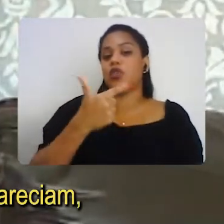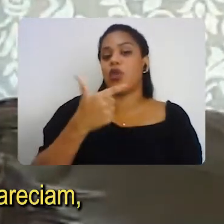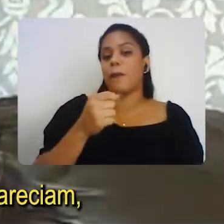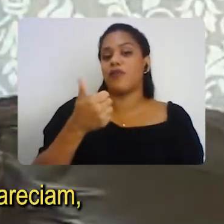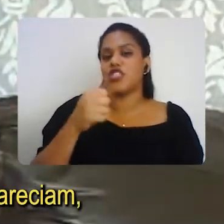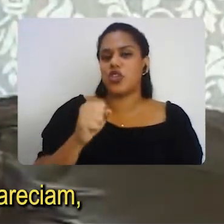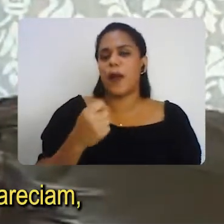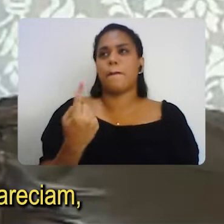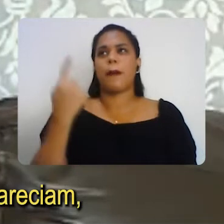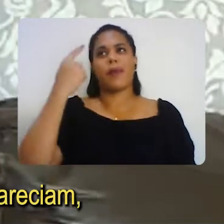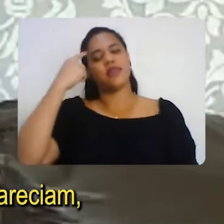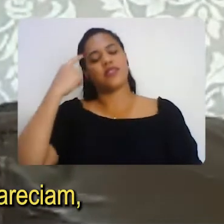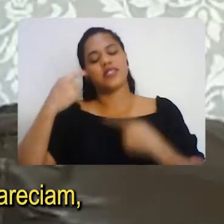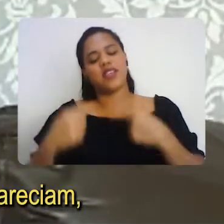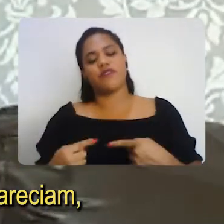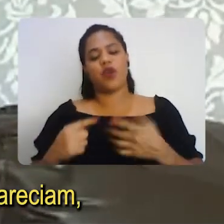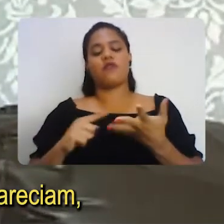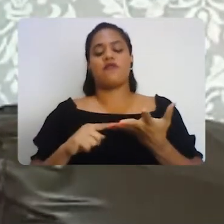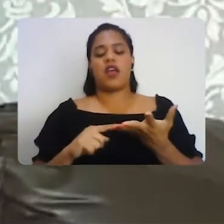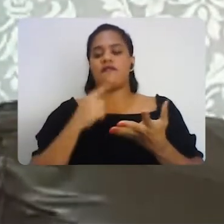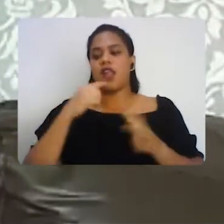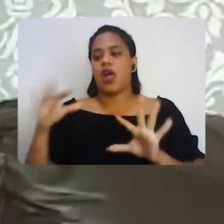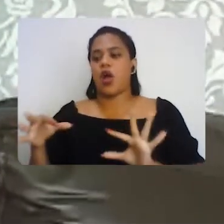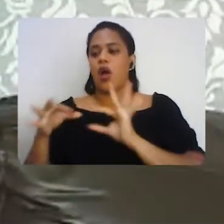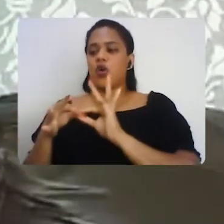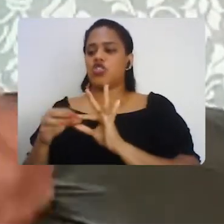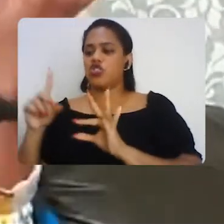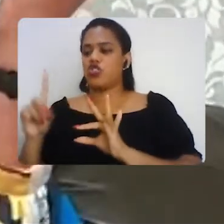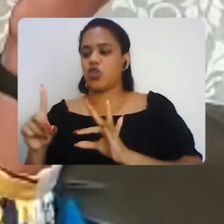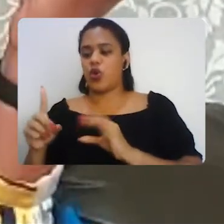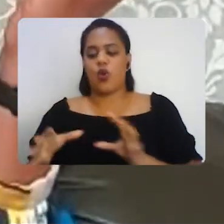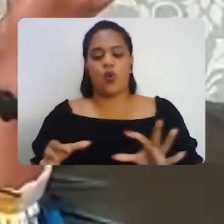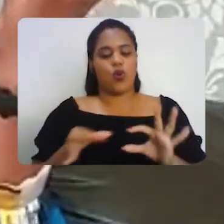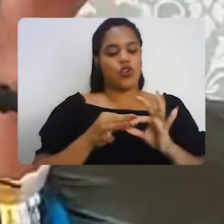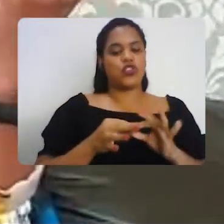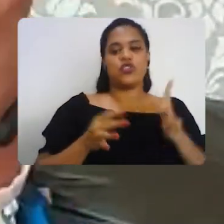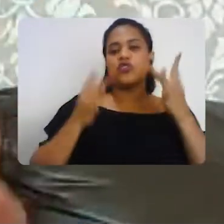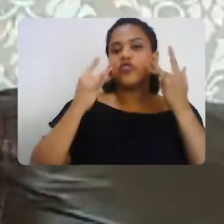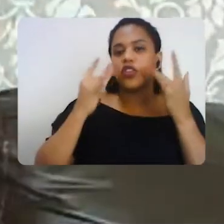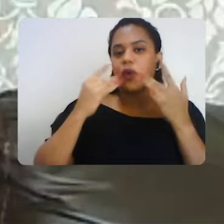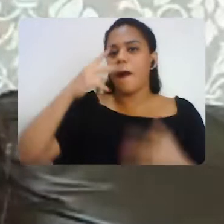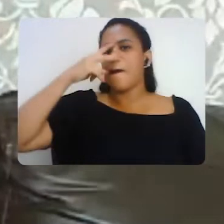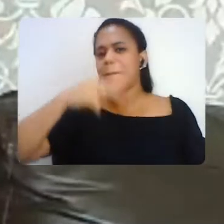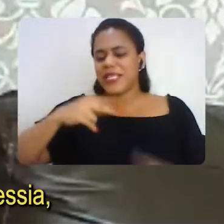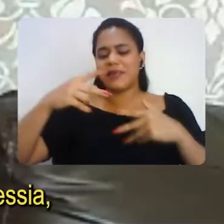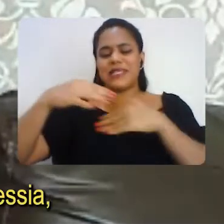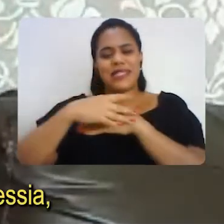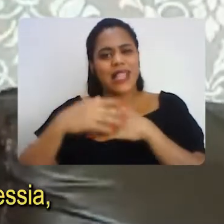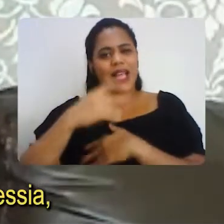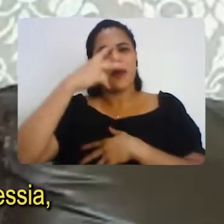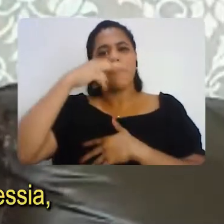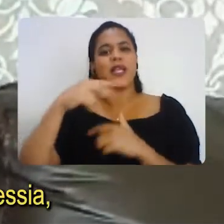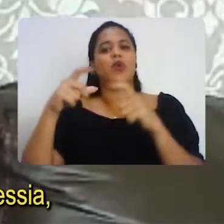e os primeiros desafios da produção apareciam, que era unir diretor e ator na mesma cidade, no